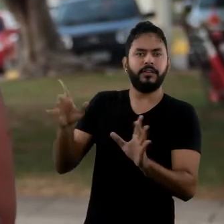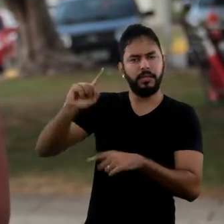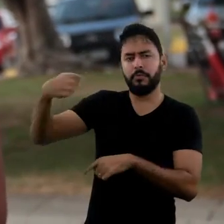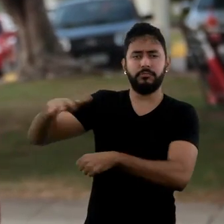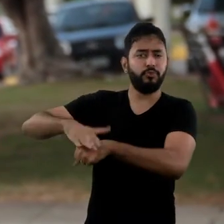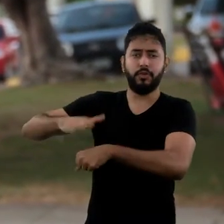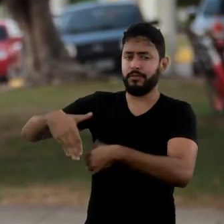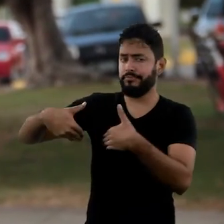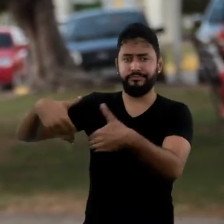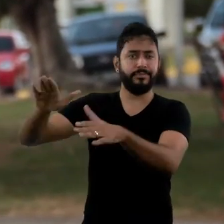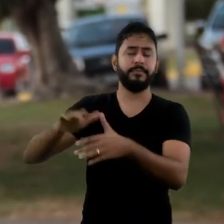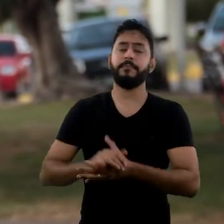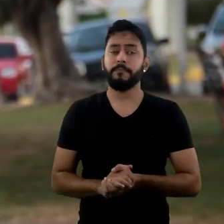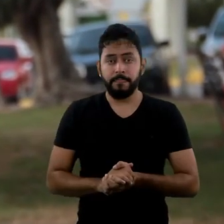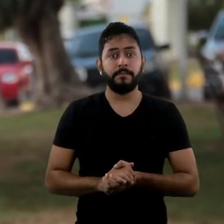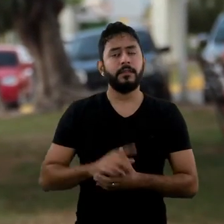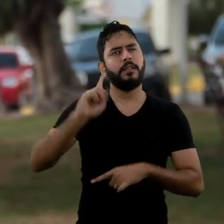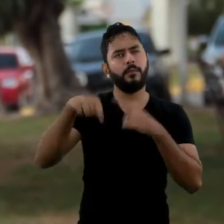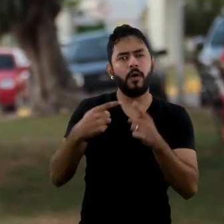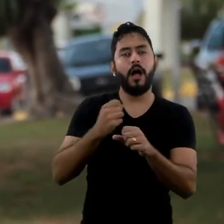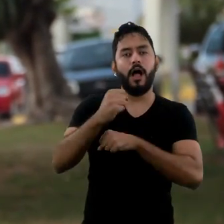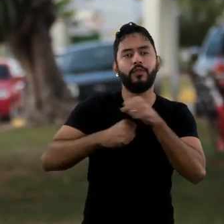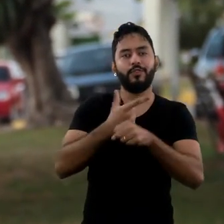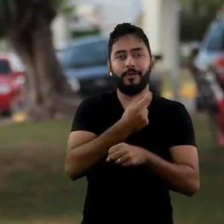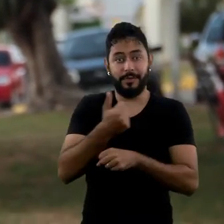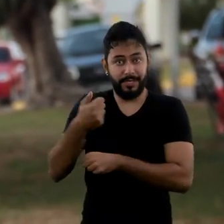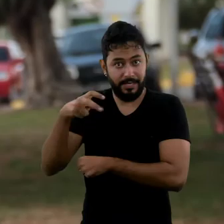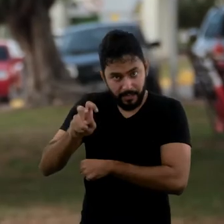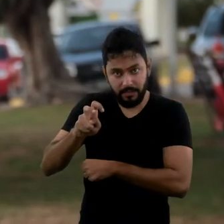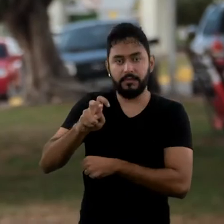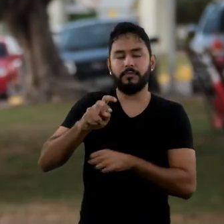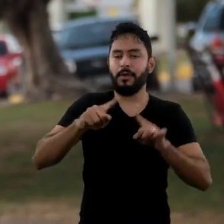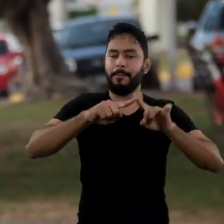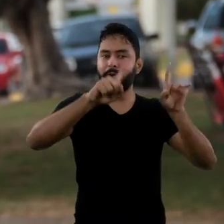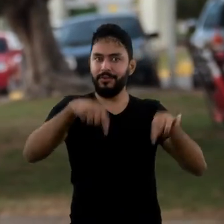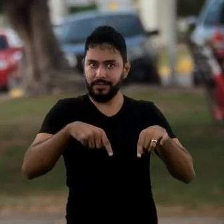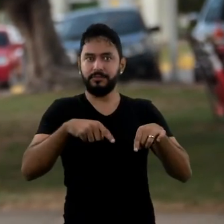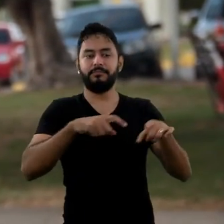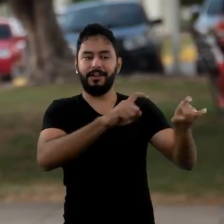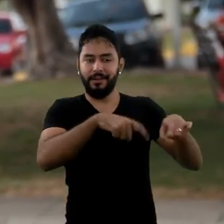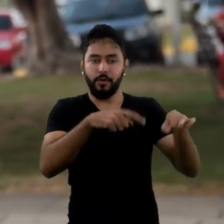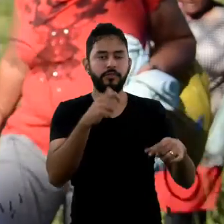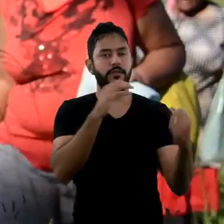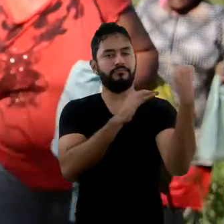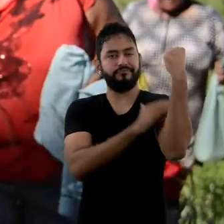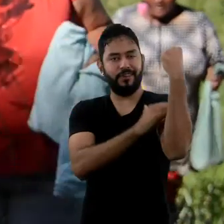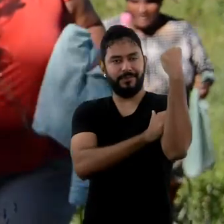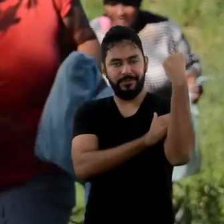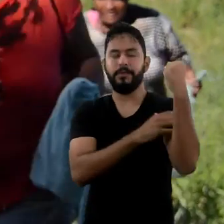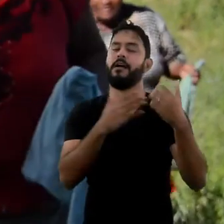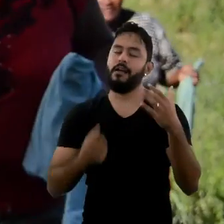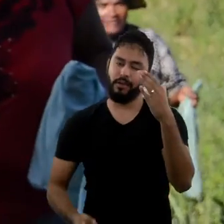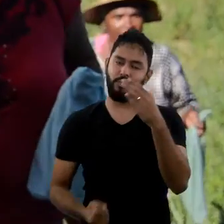nessa perspectiva, a gente criou no ano de 2015, com execução 2016, o projeto Agroecologia e Feminismo, e